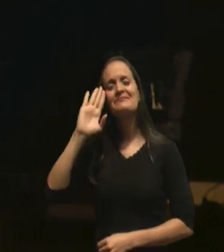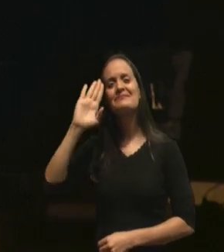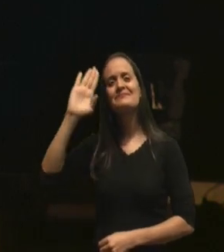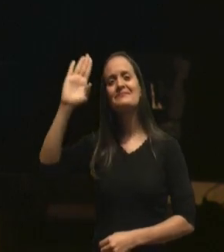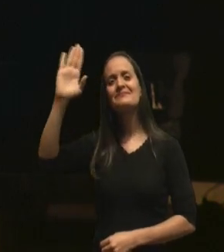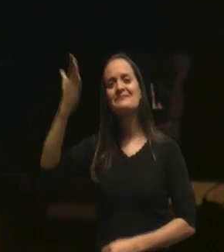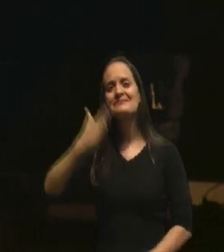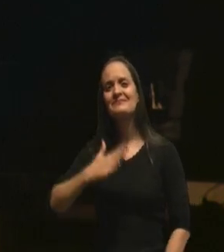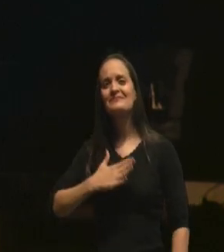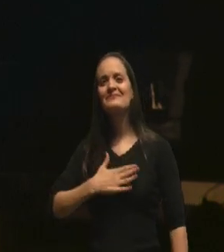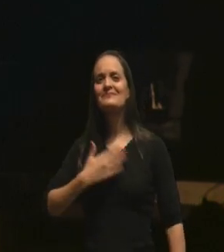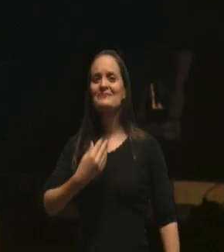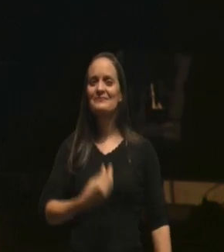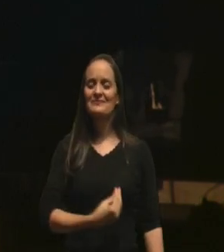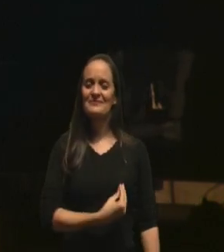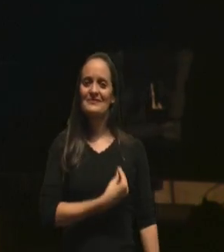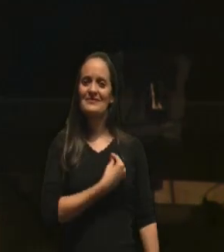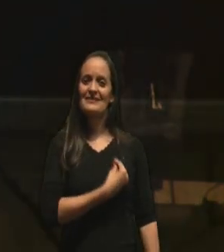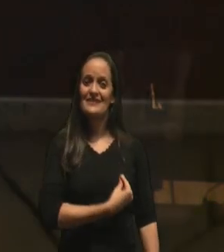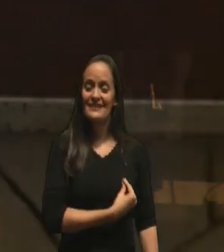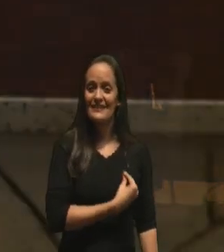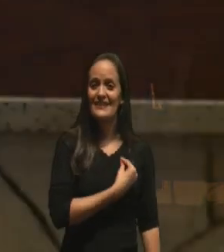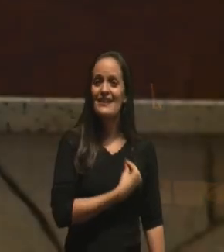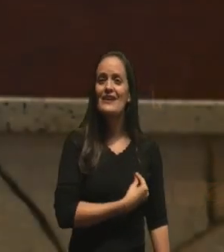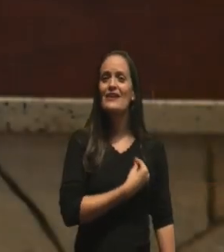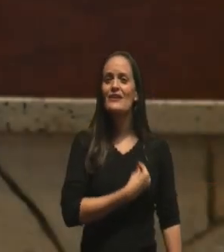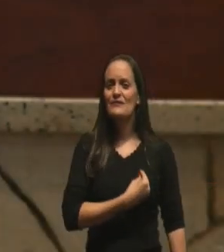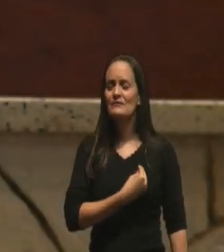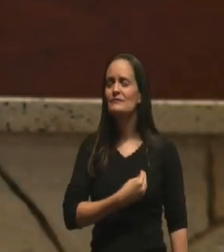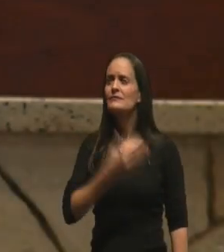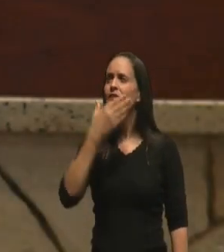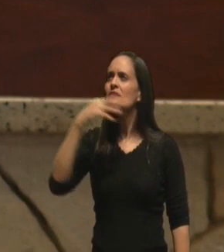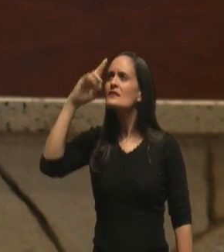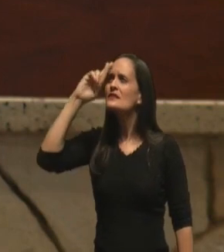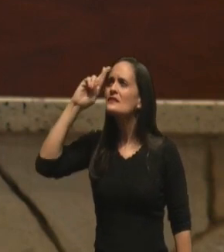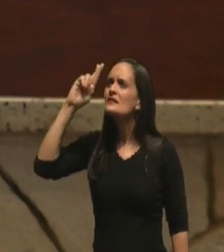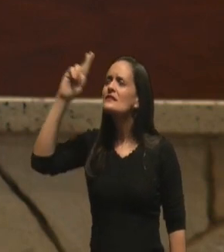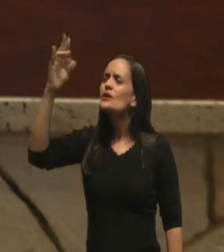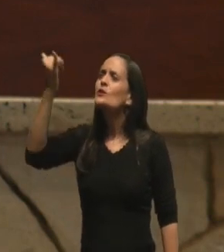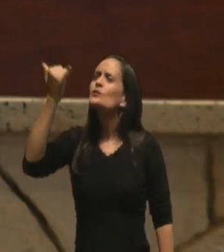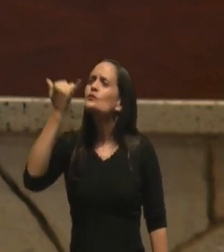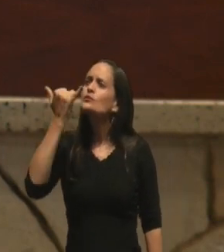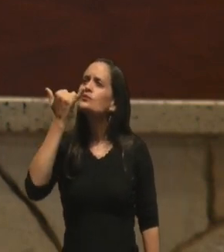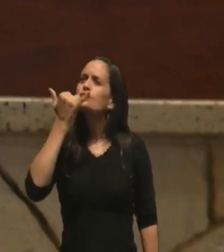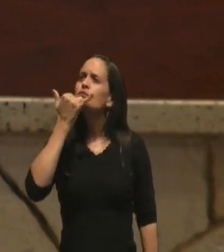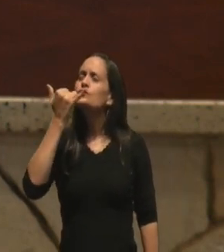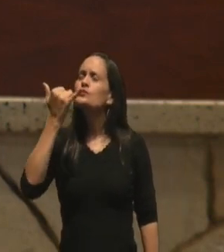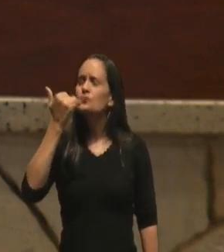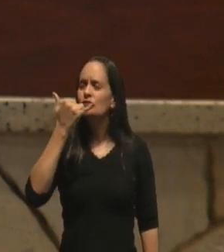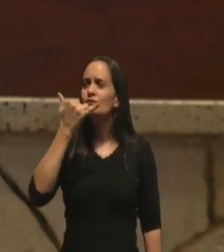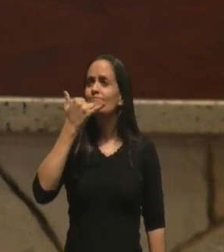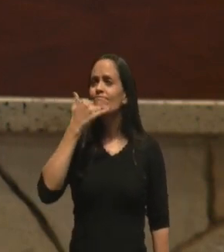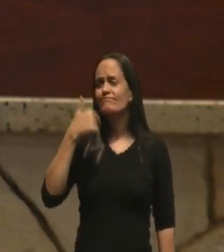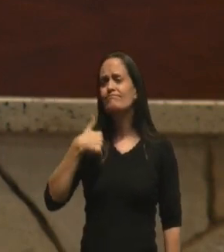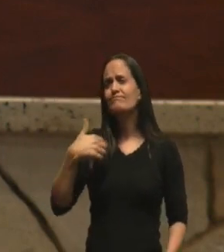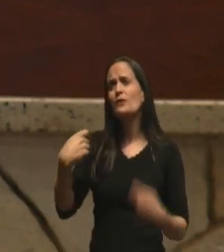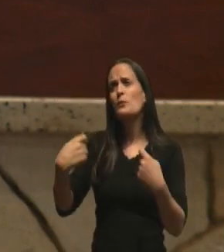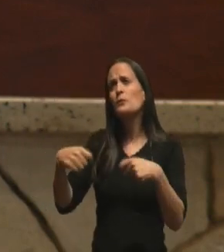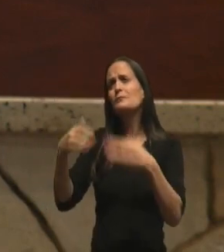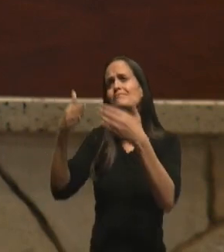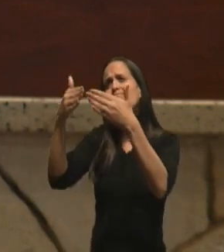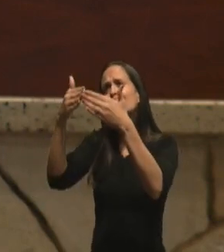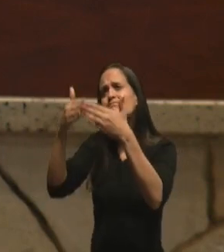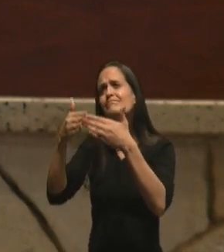Salvador, a essência do meu louvor. Perdão, Senhor, é o